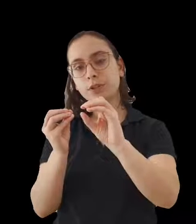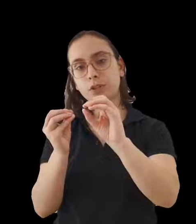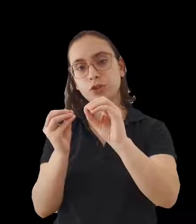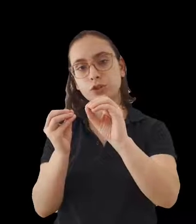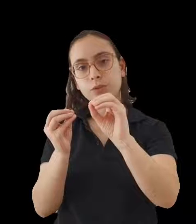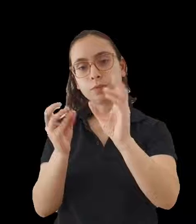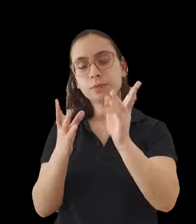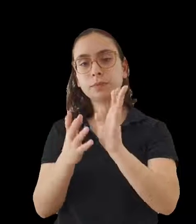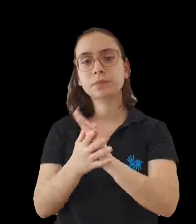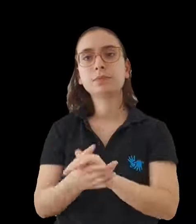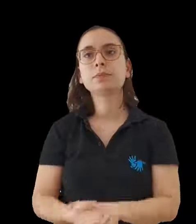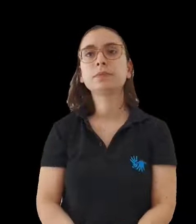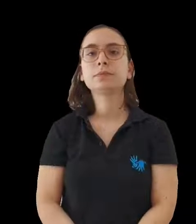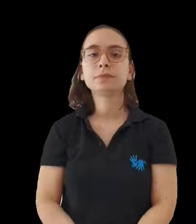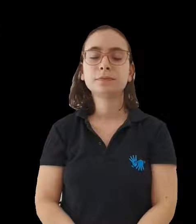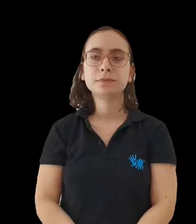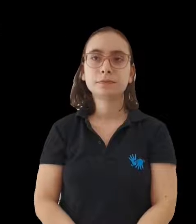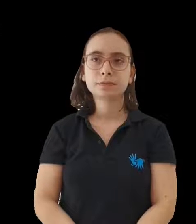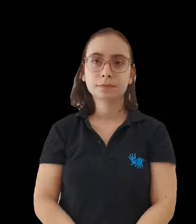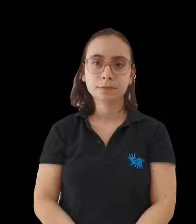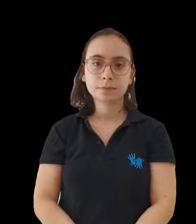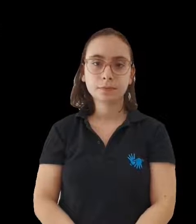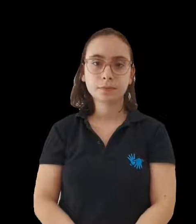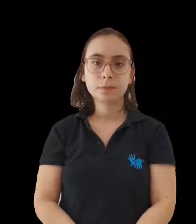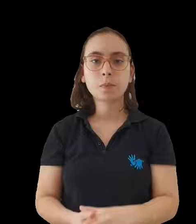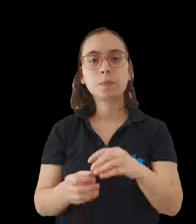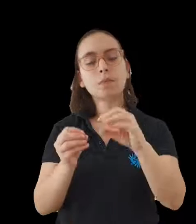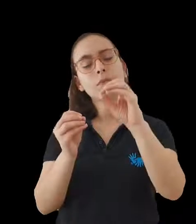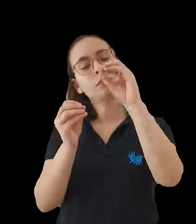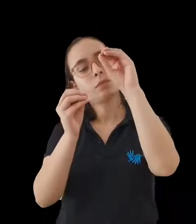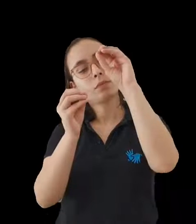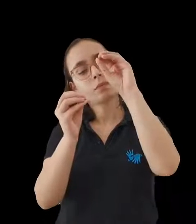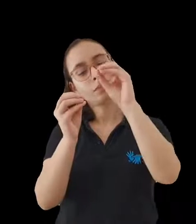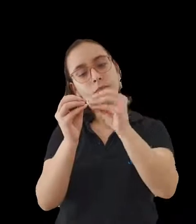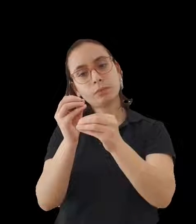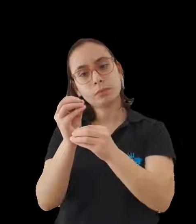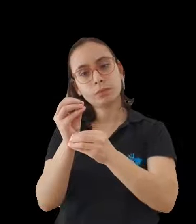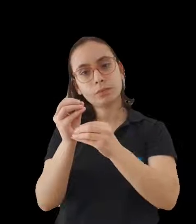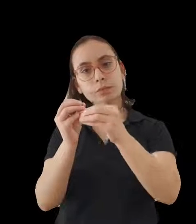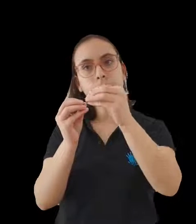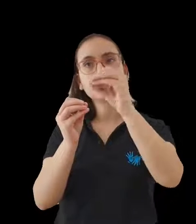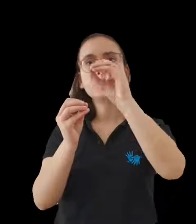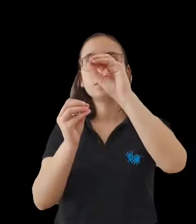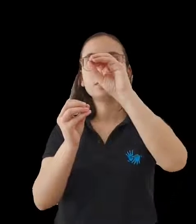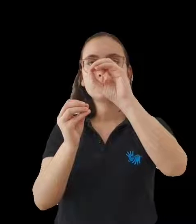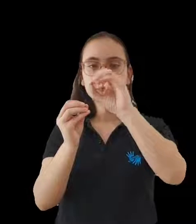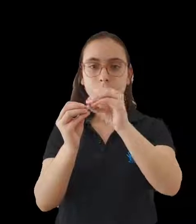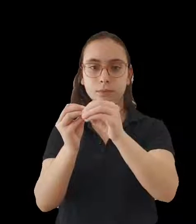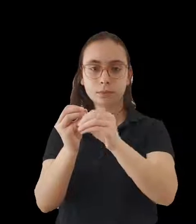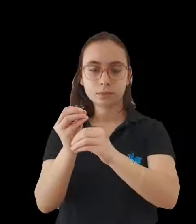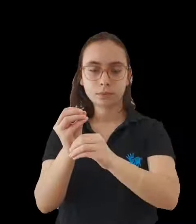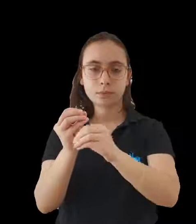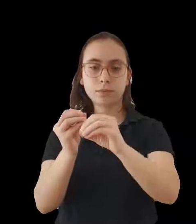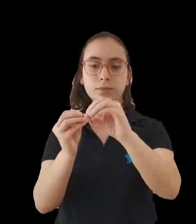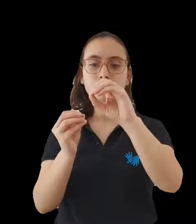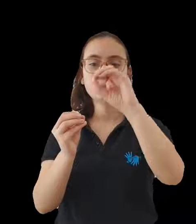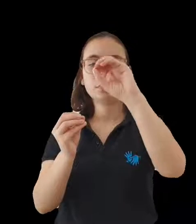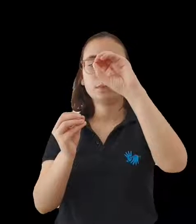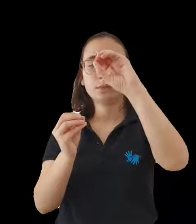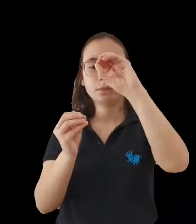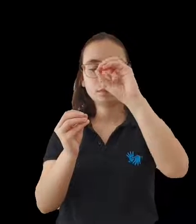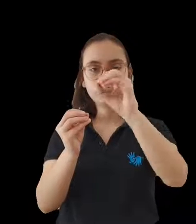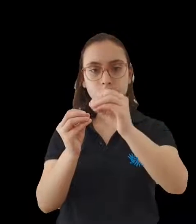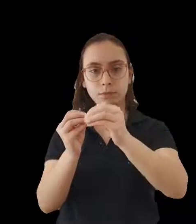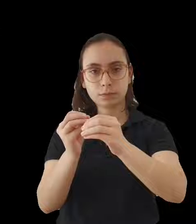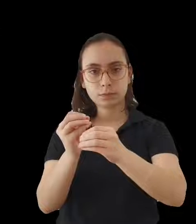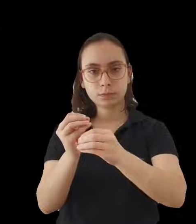Coloca a bolinha assim na frente dela e levanta a bolinha, abaixa a bolinha. Levanta a bolinha, isso, abaixa a bolinha.